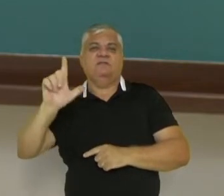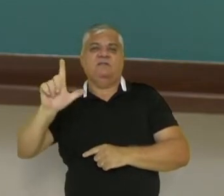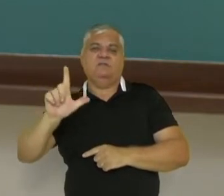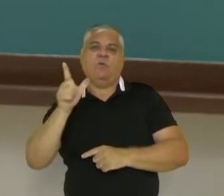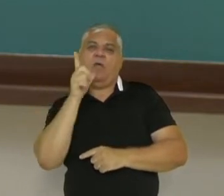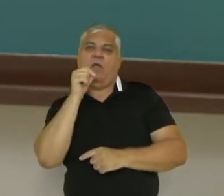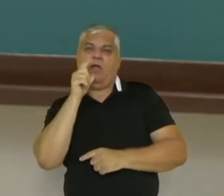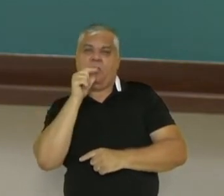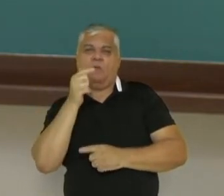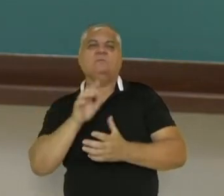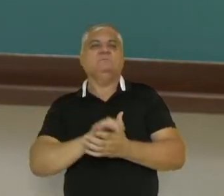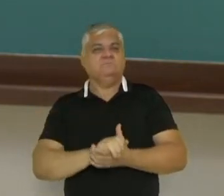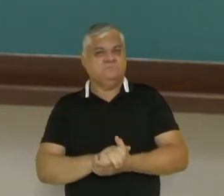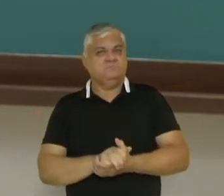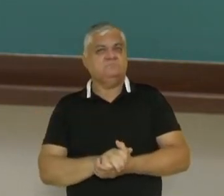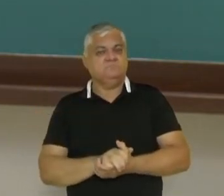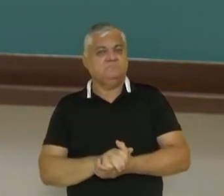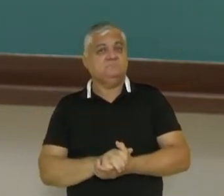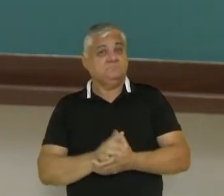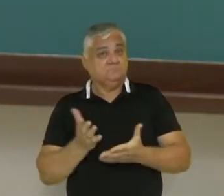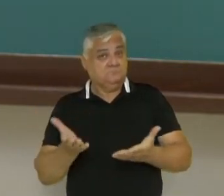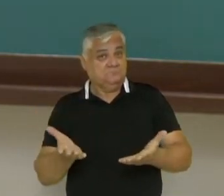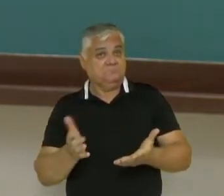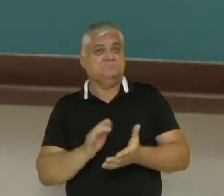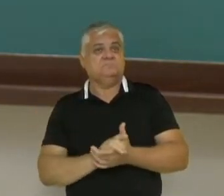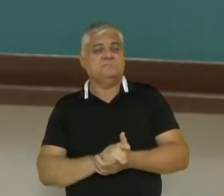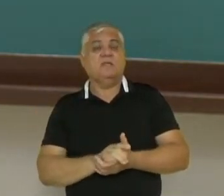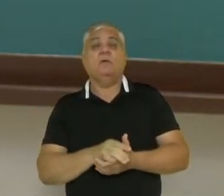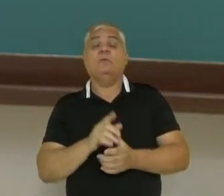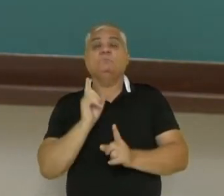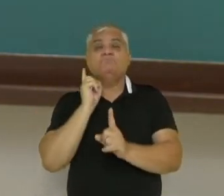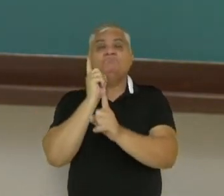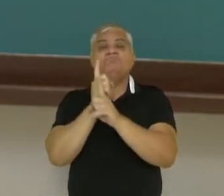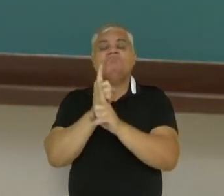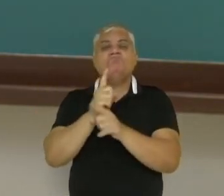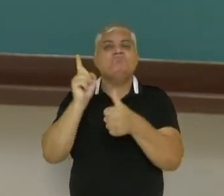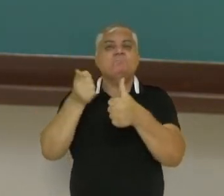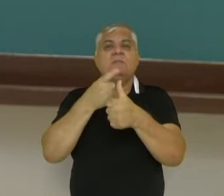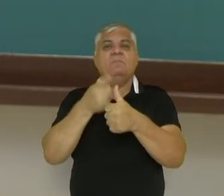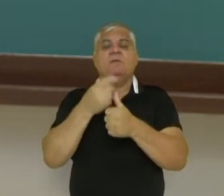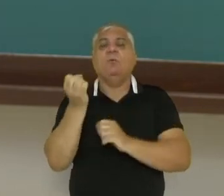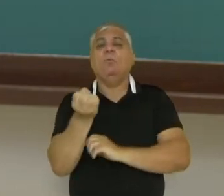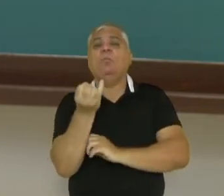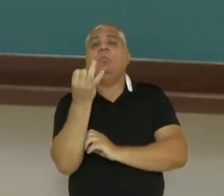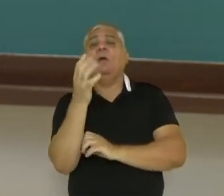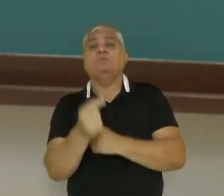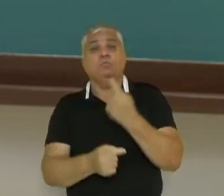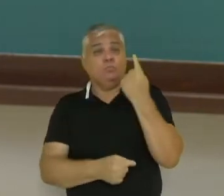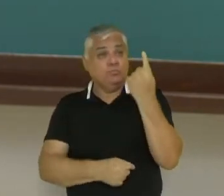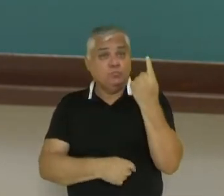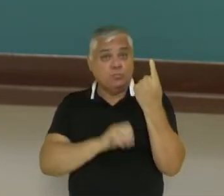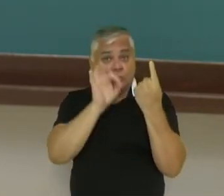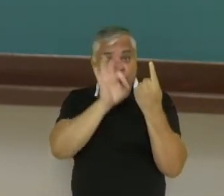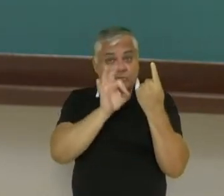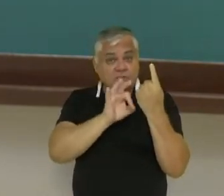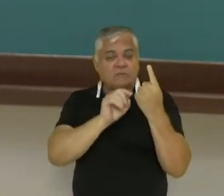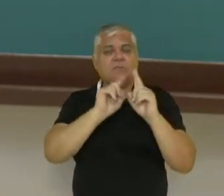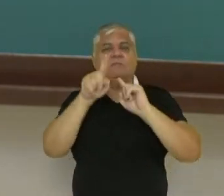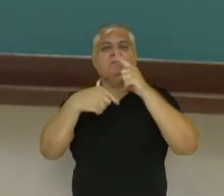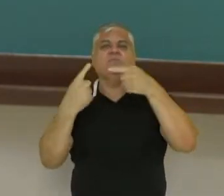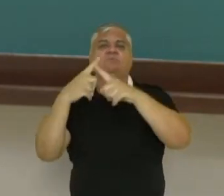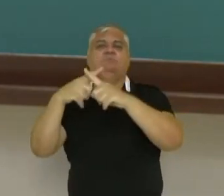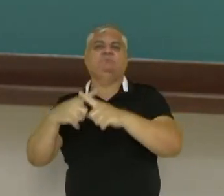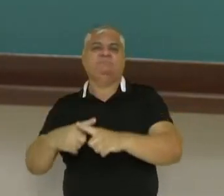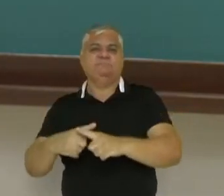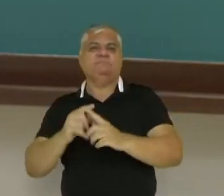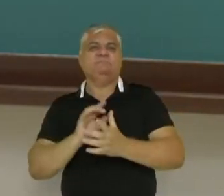4,20 litros dia. Então, uma técnica é essa, eu descubro quanto vale o 1% e depois só vou